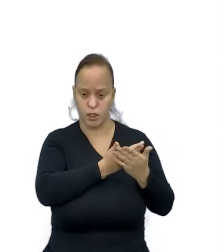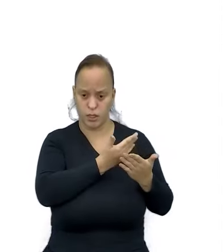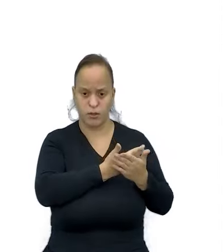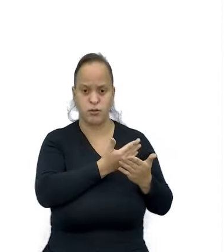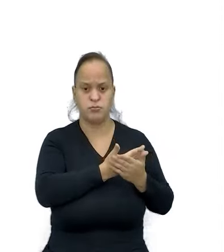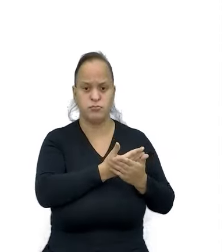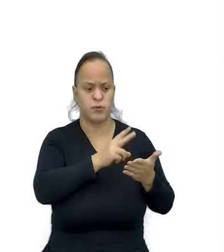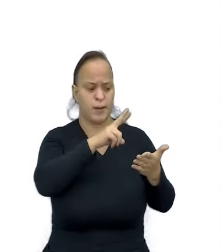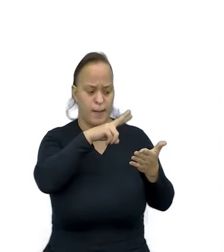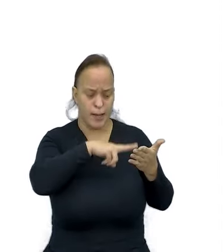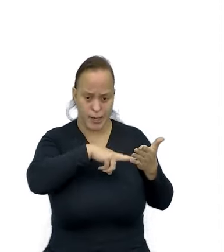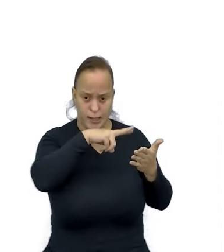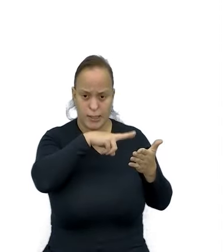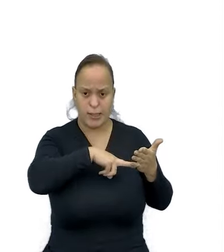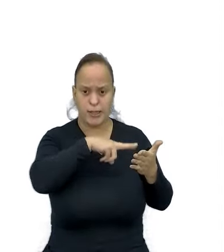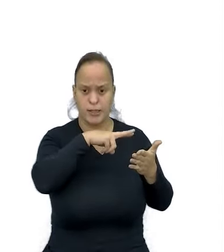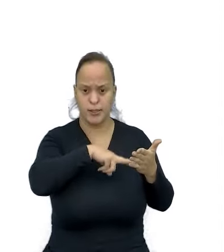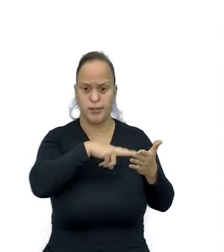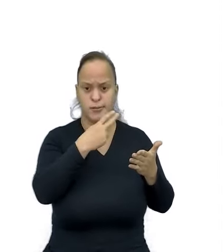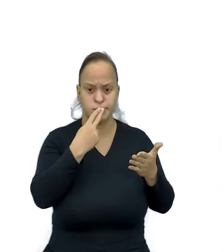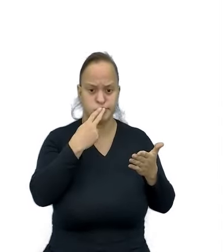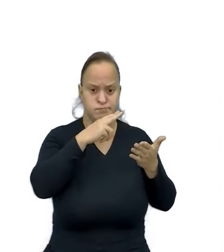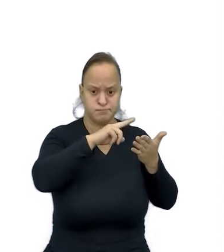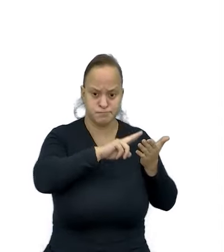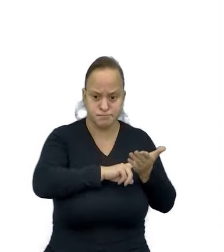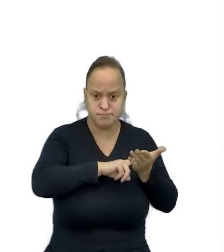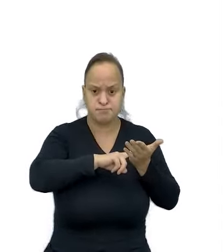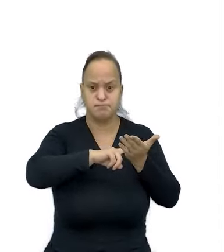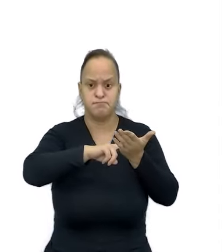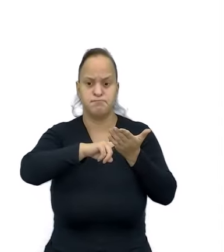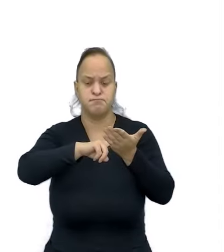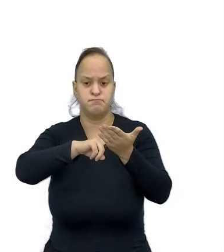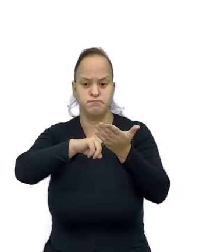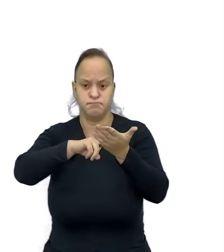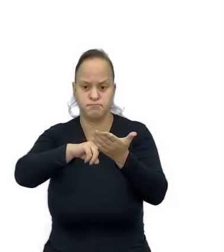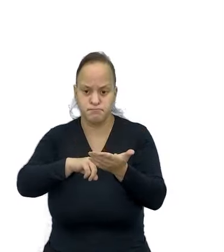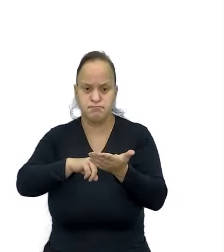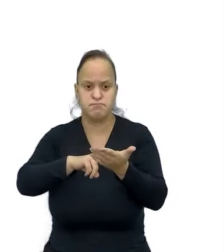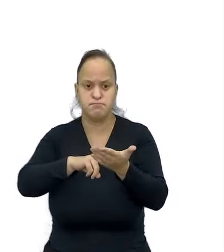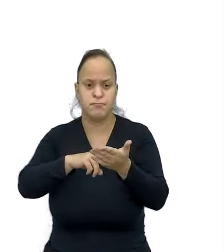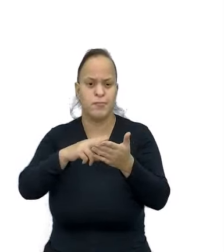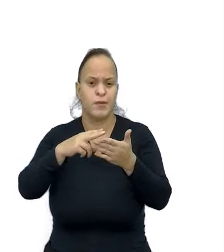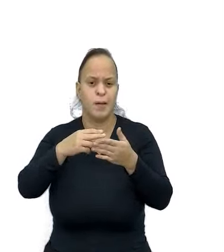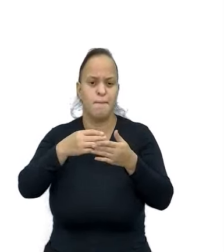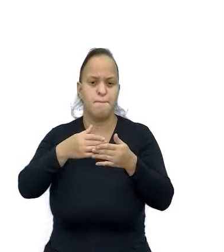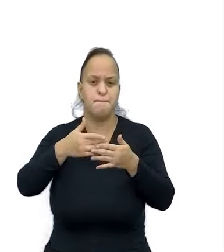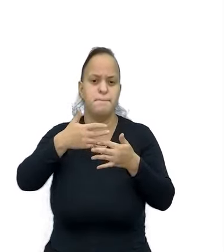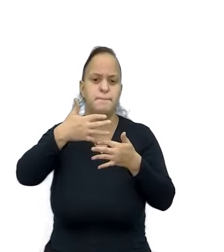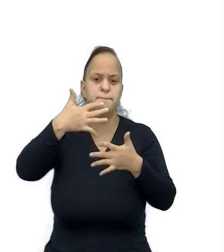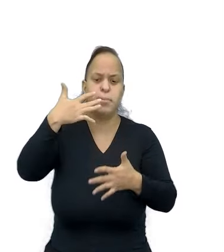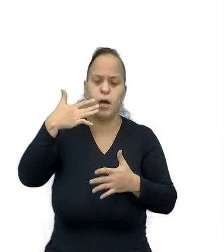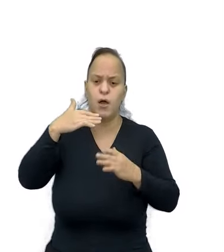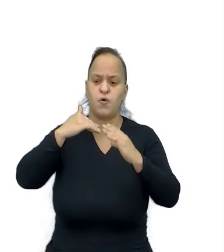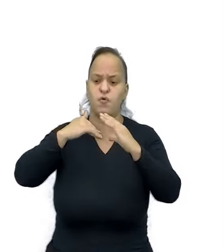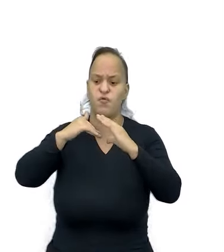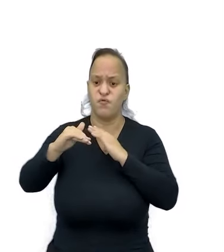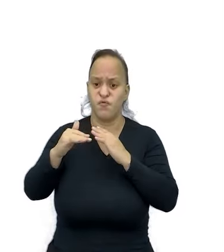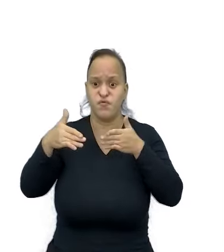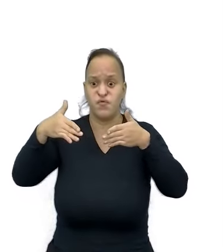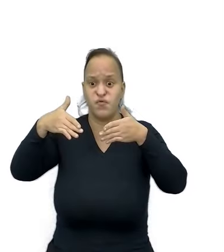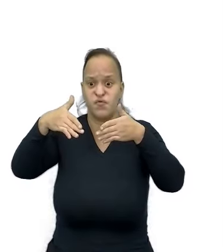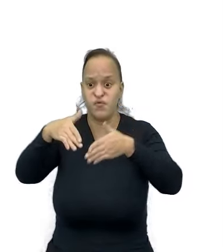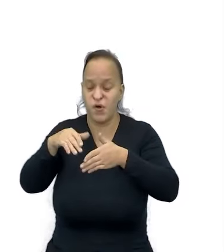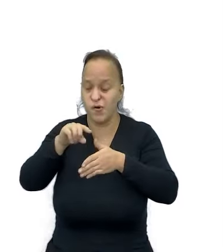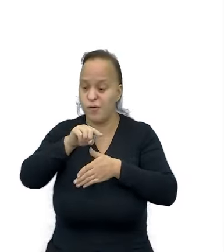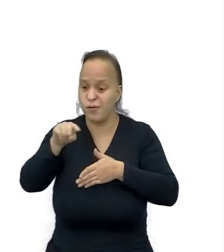para a leitura do texto de uma carta ao leitor, né? Então, é um texto que ele comunica aí com o leitor, e o título a gente já